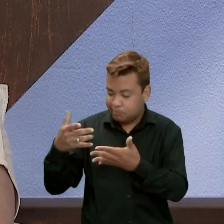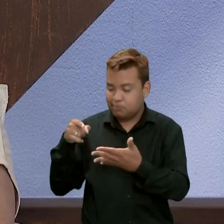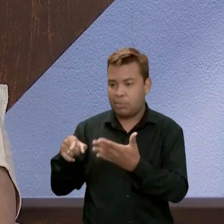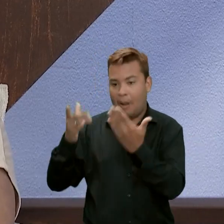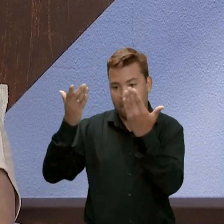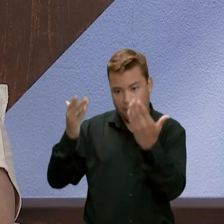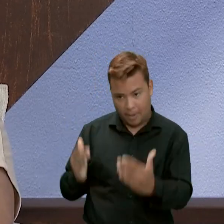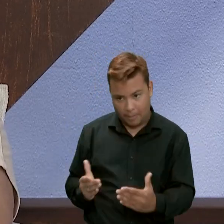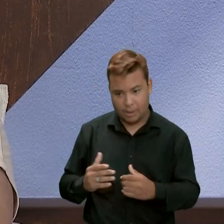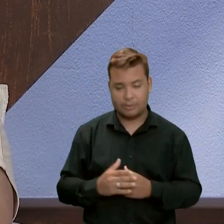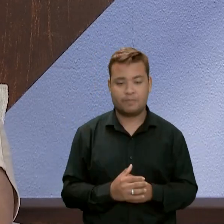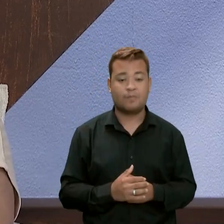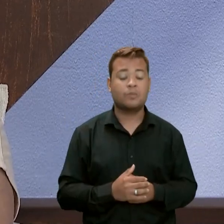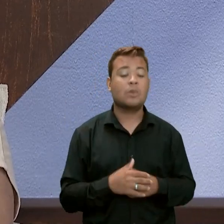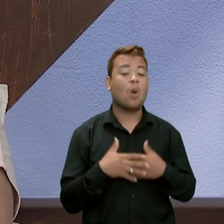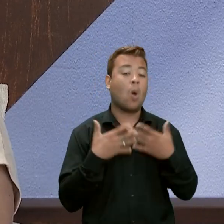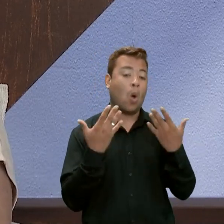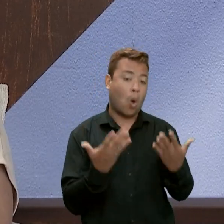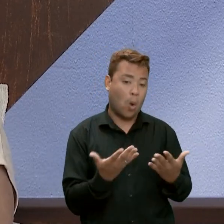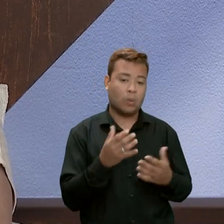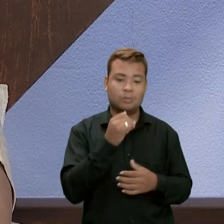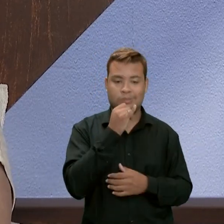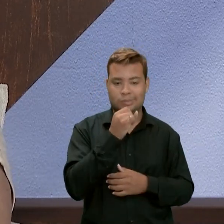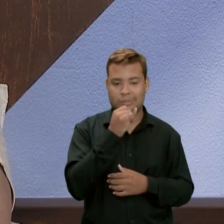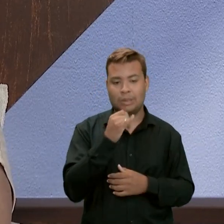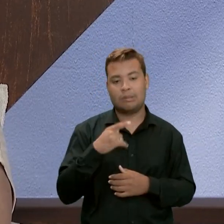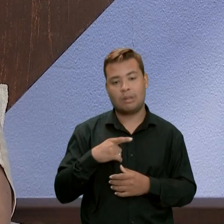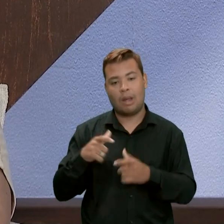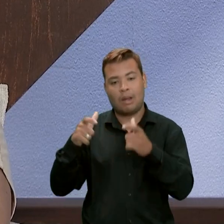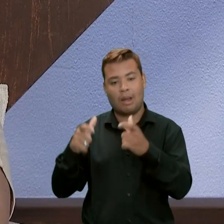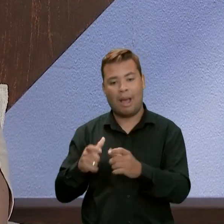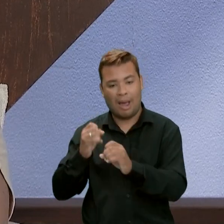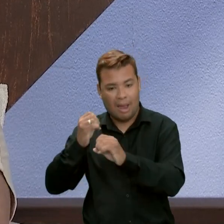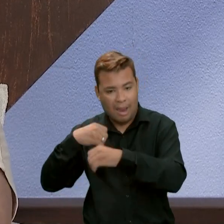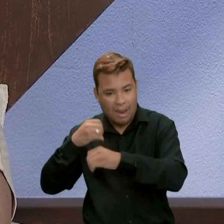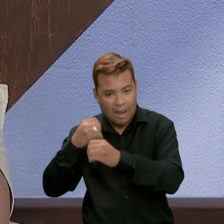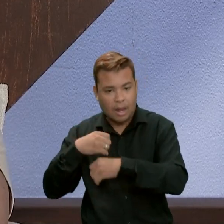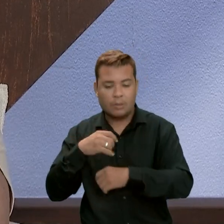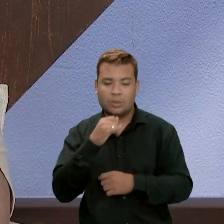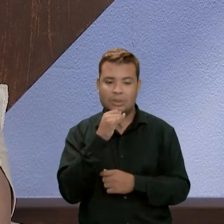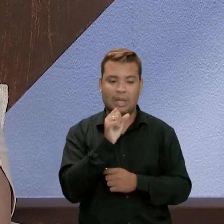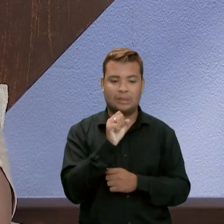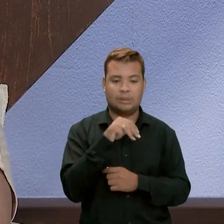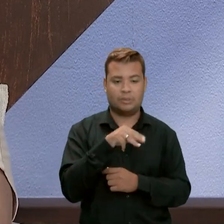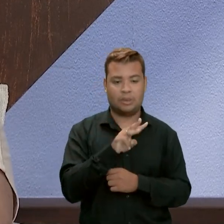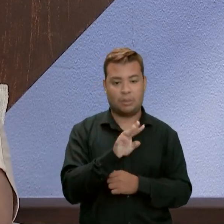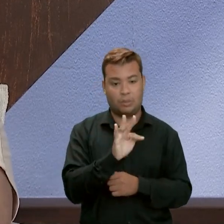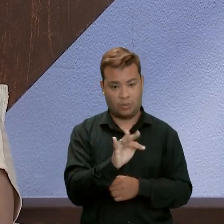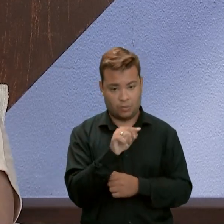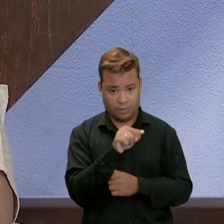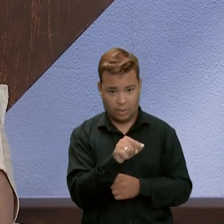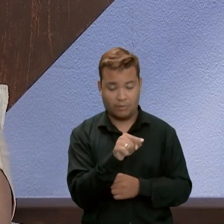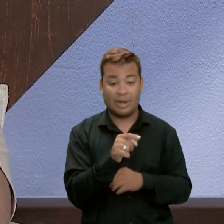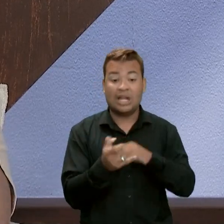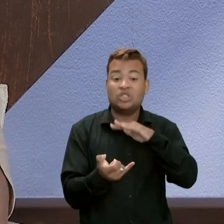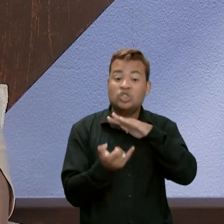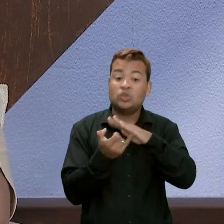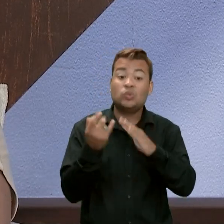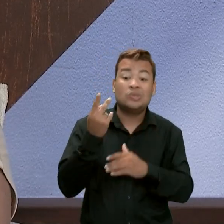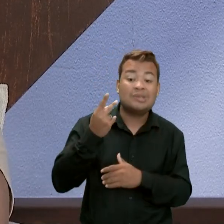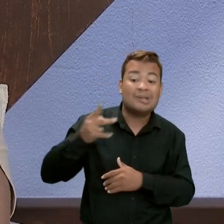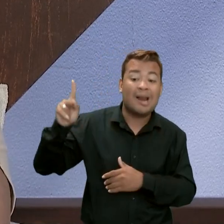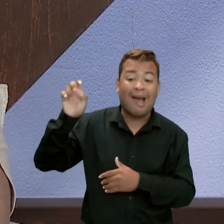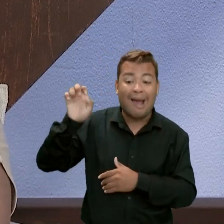tem laboratórios fora, por exemplo, como o SMWF, que é o Instituto Europeu,